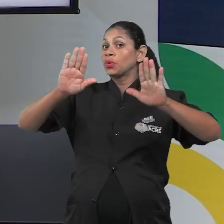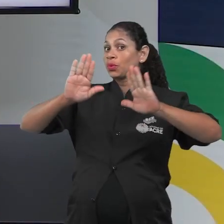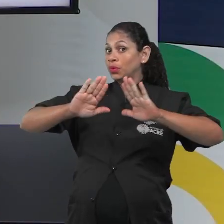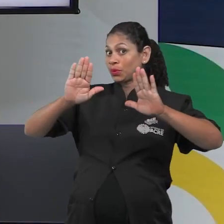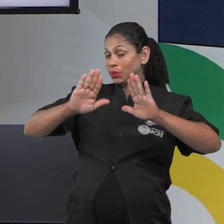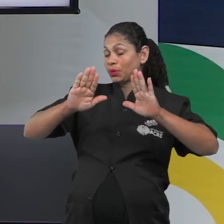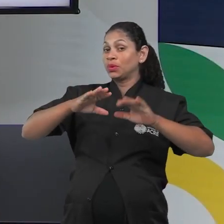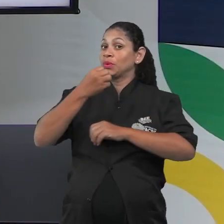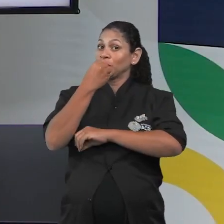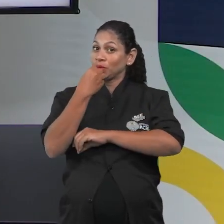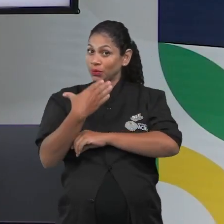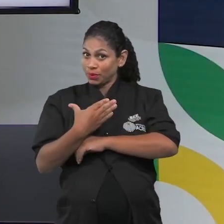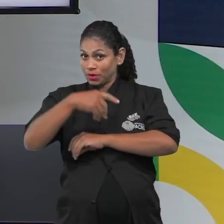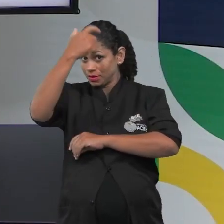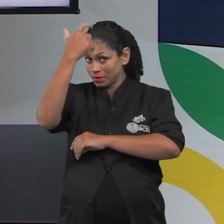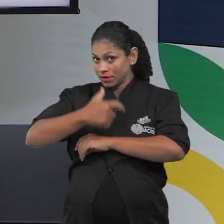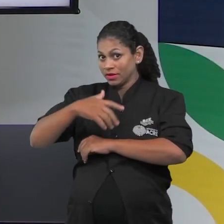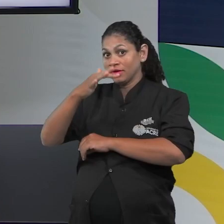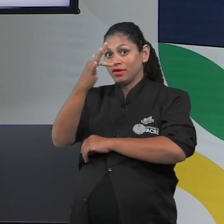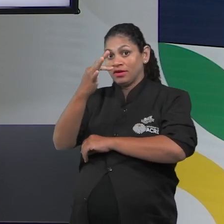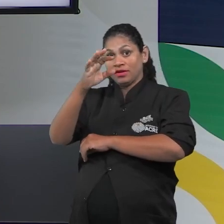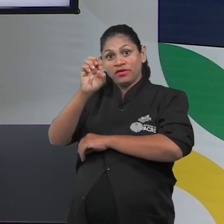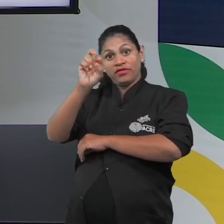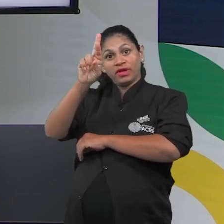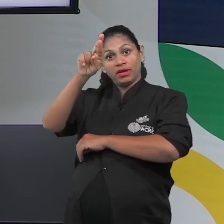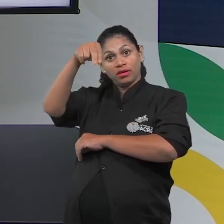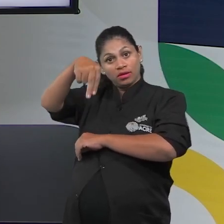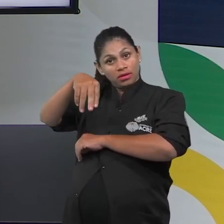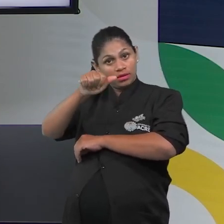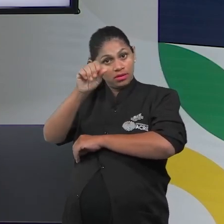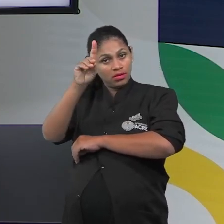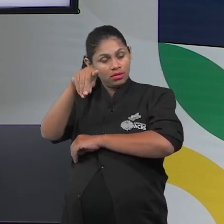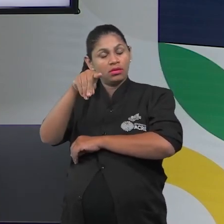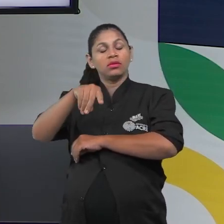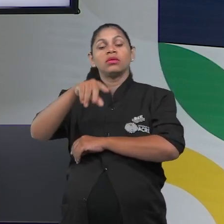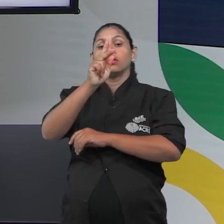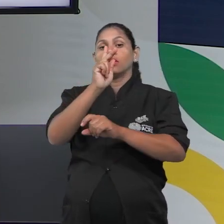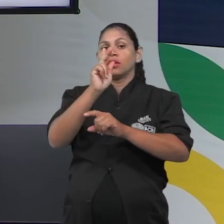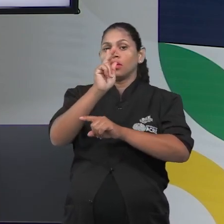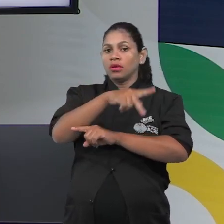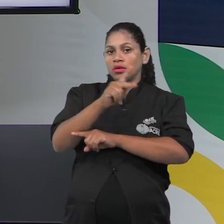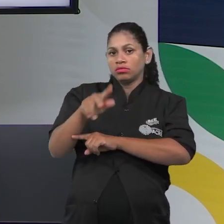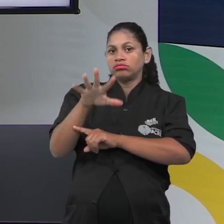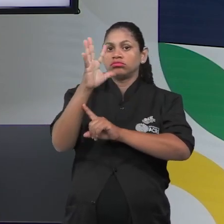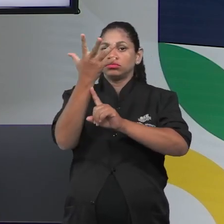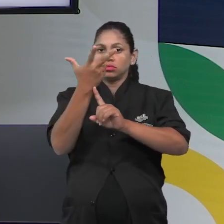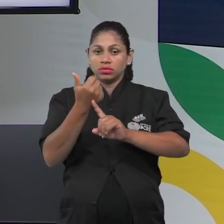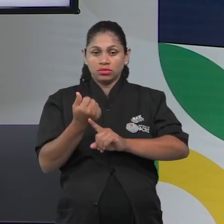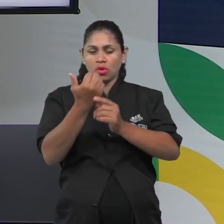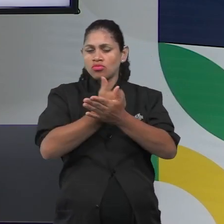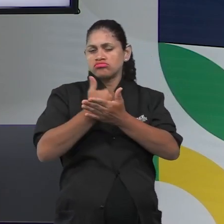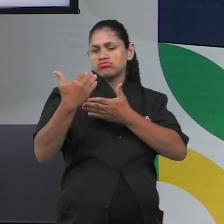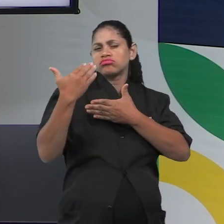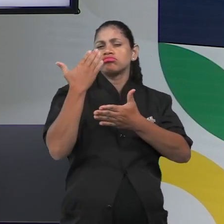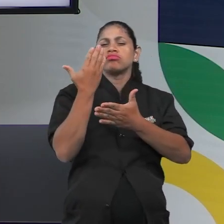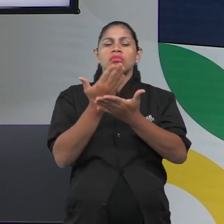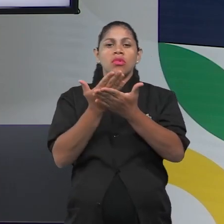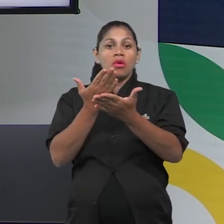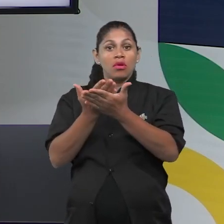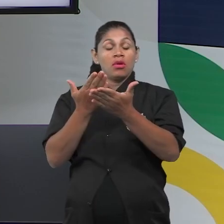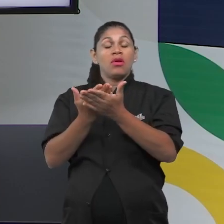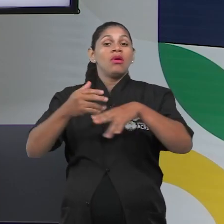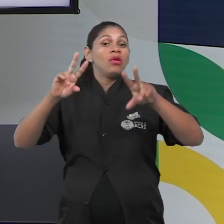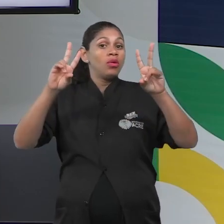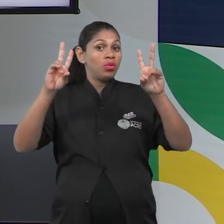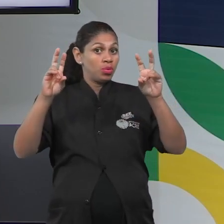Olá, pessoal, tudo bem? Eu sou a professora de arte, Fernanda Gomes. Estamos começando mais uma aula. Desta vez, nós vamos